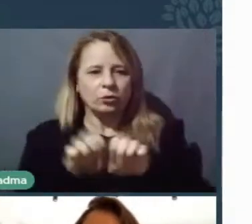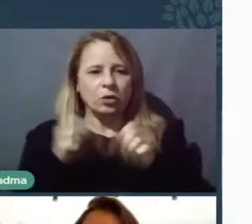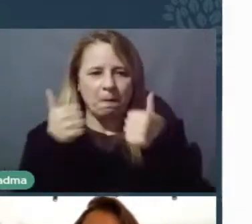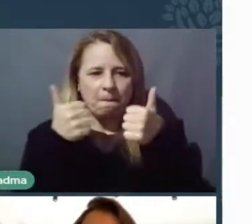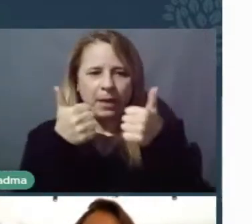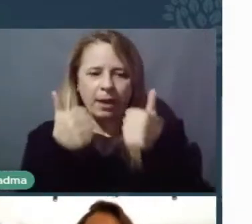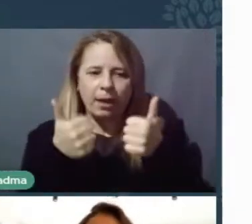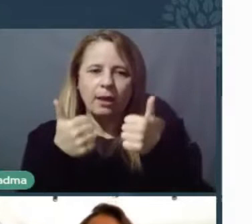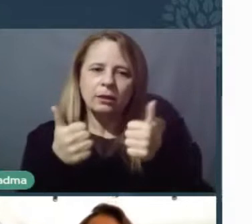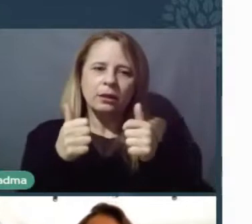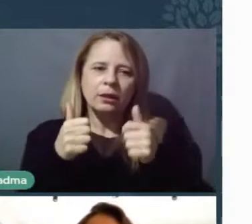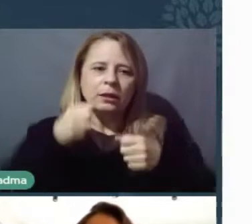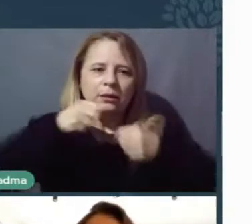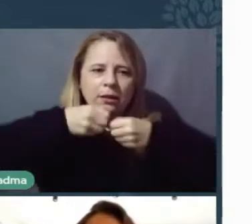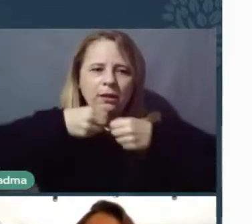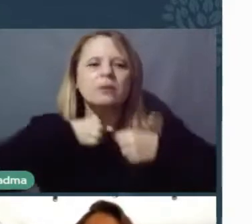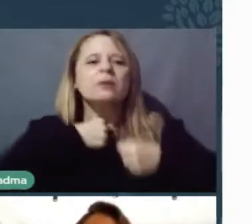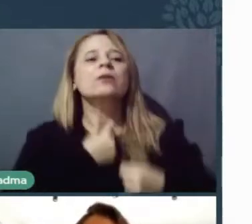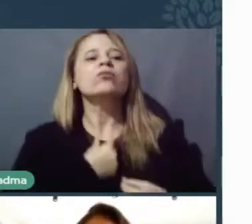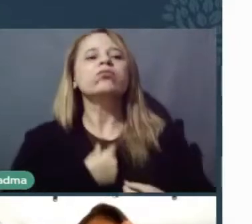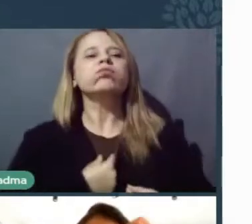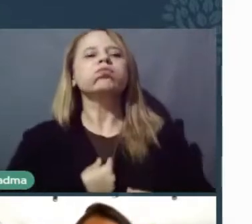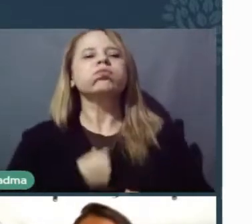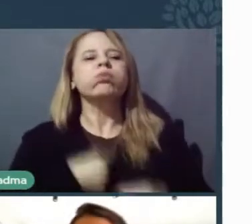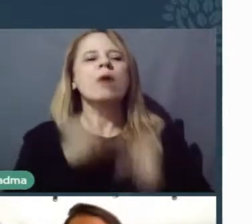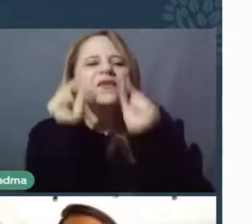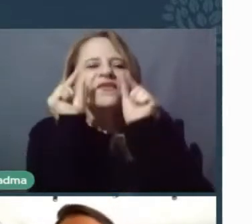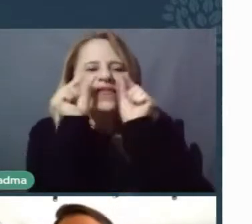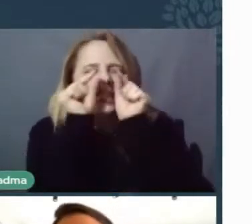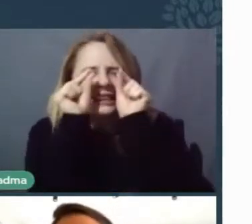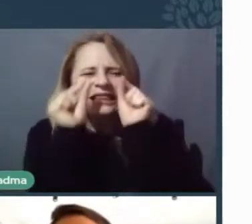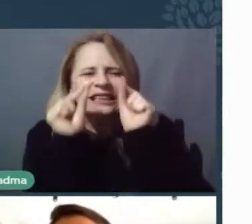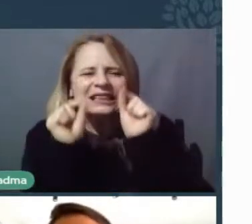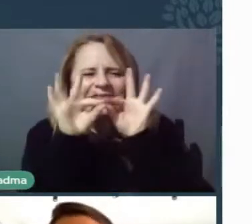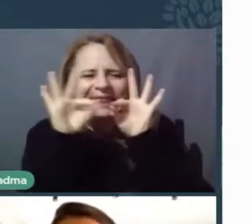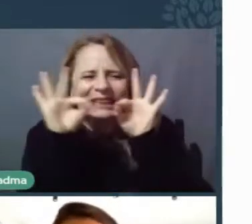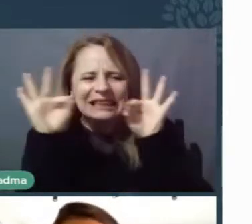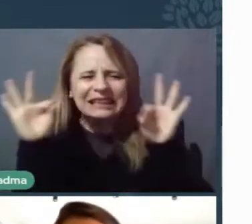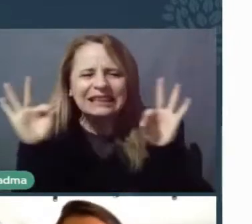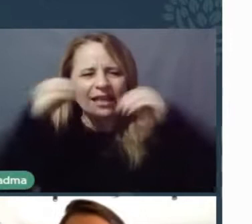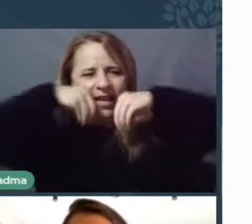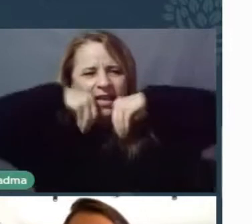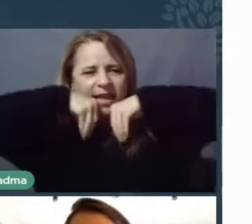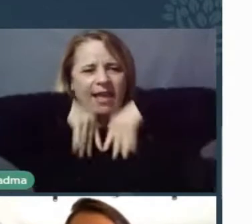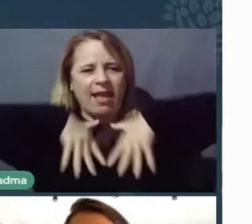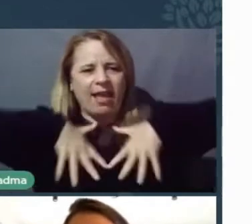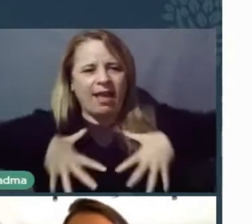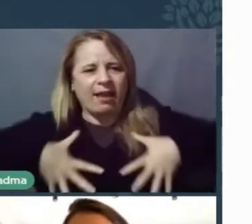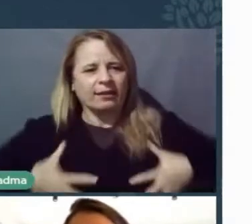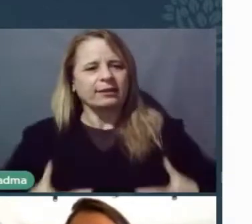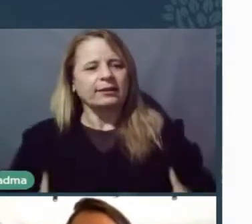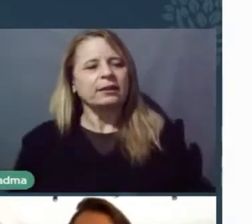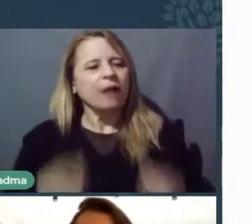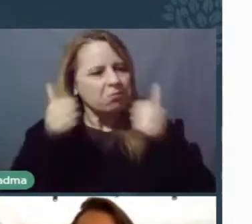um bronquíolo. Um bronquíolo é um canalículo fininho que entra lá dentro do pulmão, que faz a condução desse ar. Então, esse é um